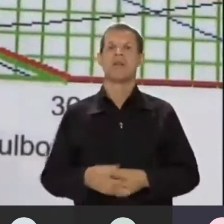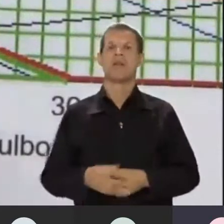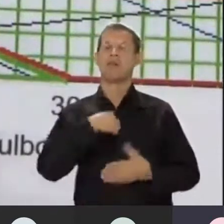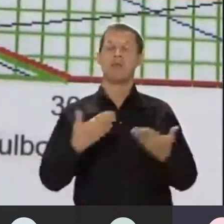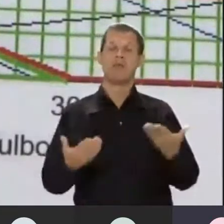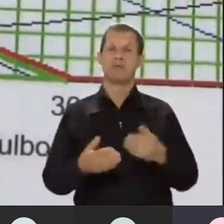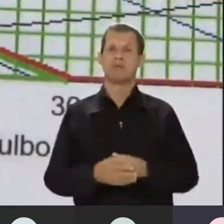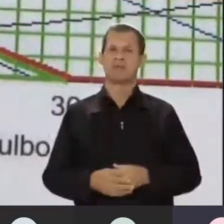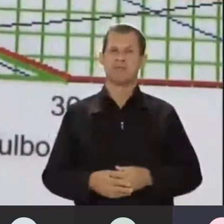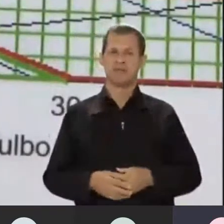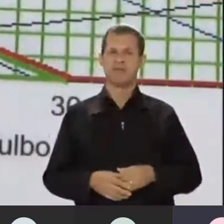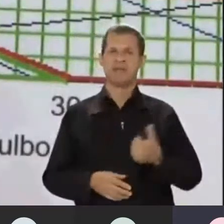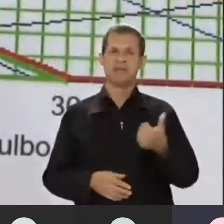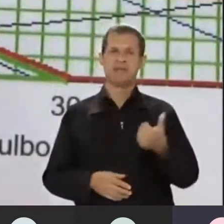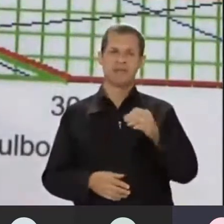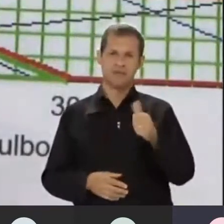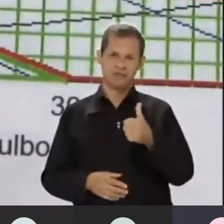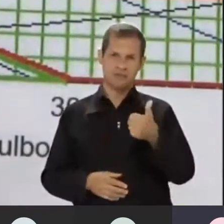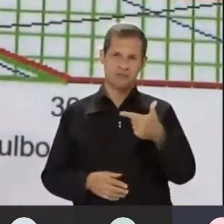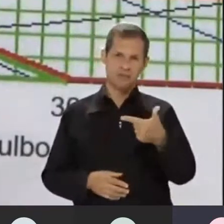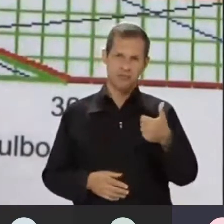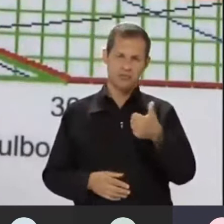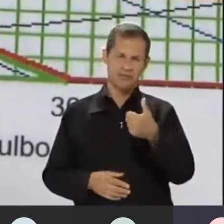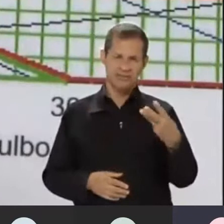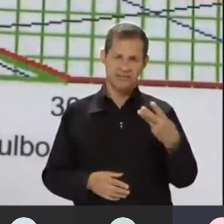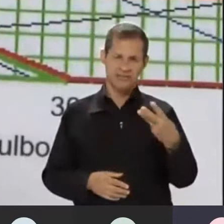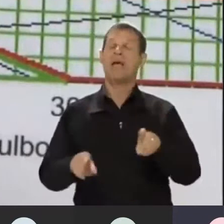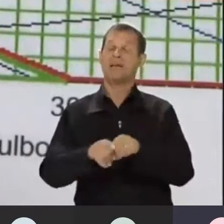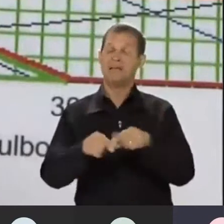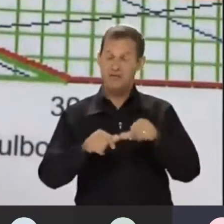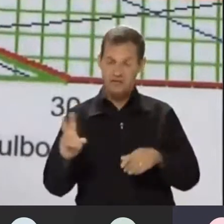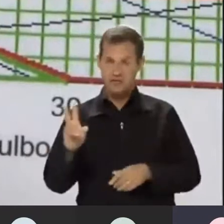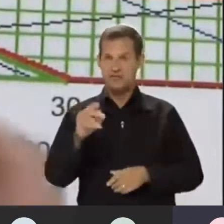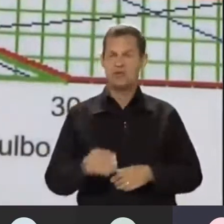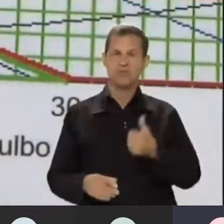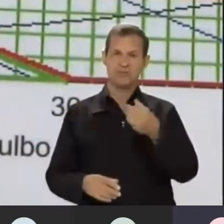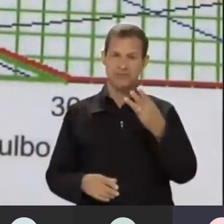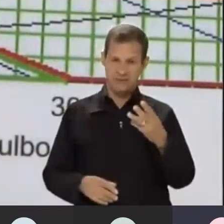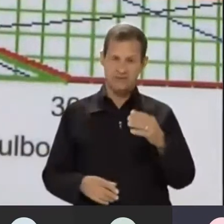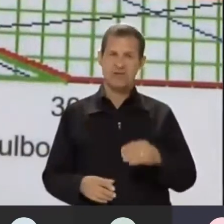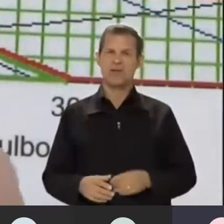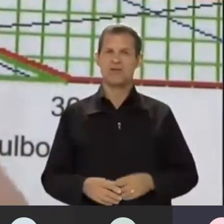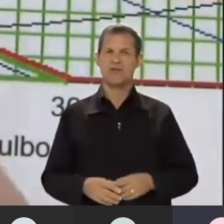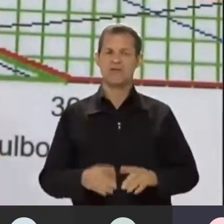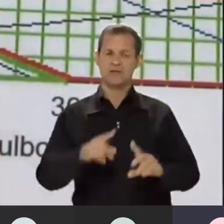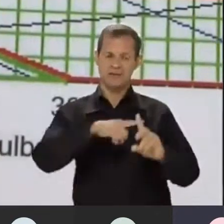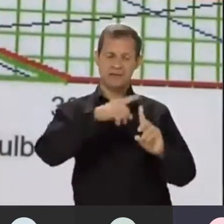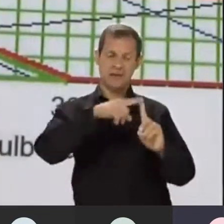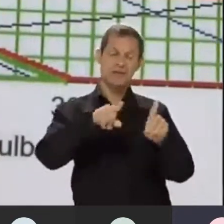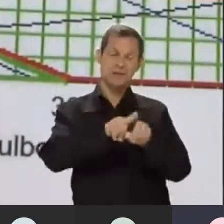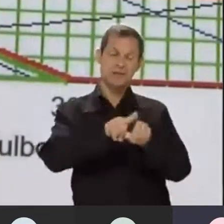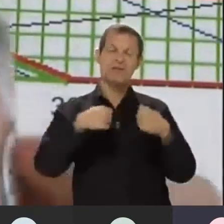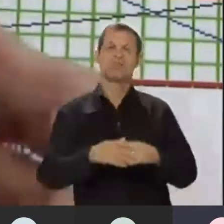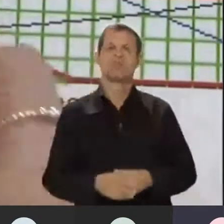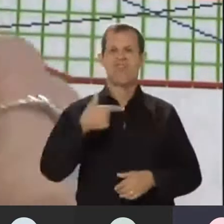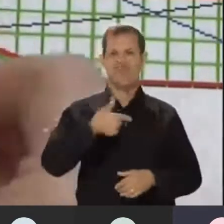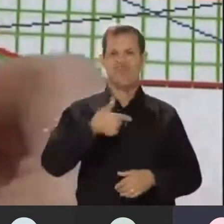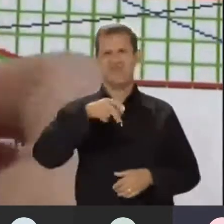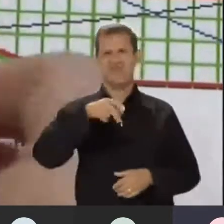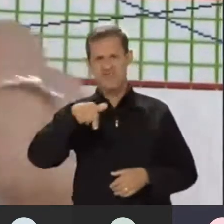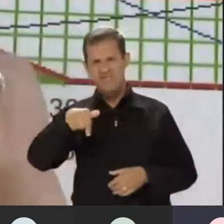tá? E 10, 11, 12, 13, vou vir aqui, eu sei que esse é meu valor de 13 graus Celsius e também vou precisar